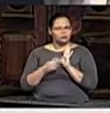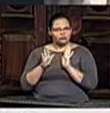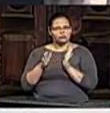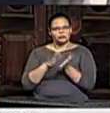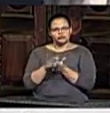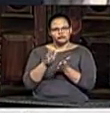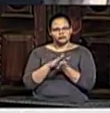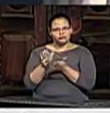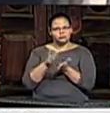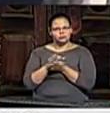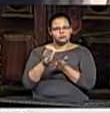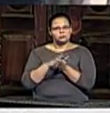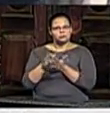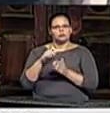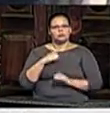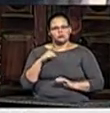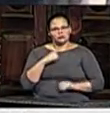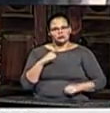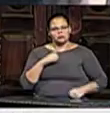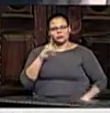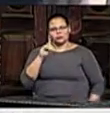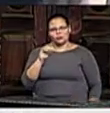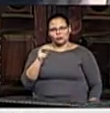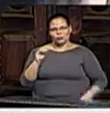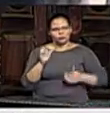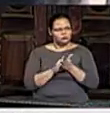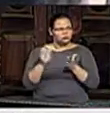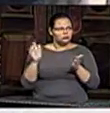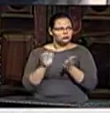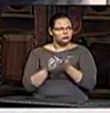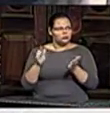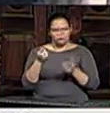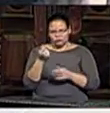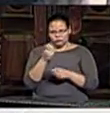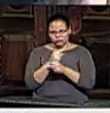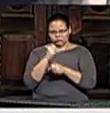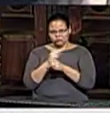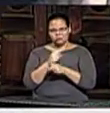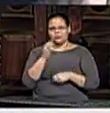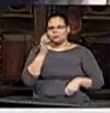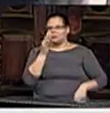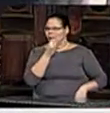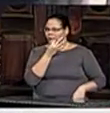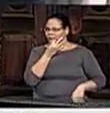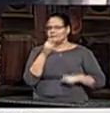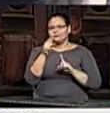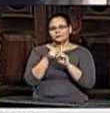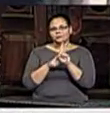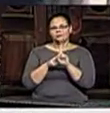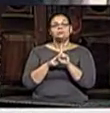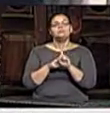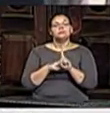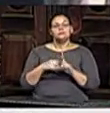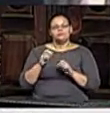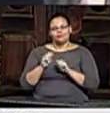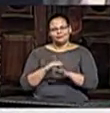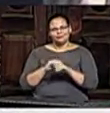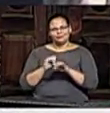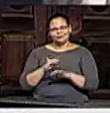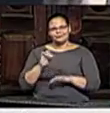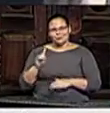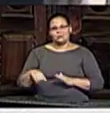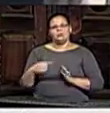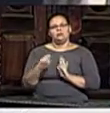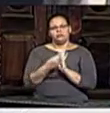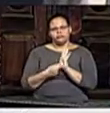publicados, amanhã mesmo estará no diário os nossos custos do mês de setembro. Não é verdade. A matéria é